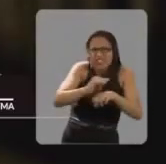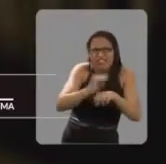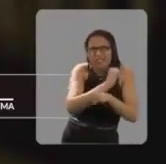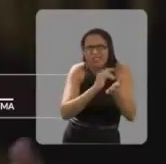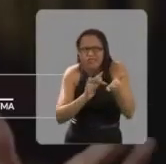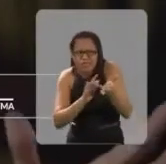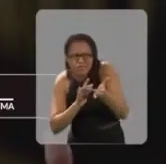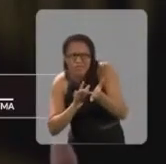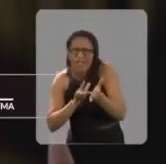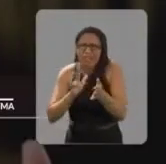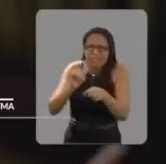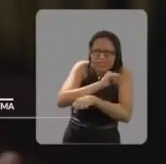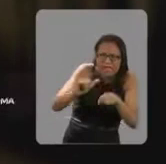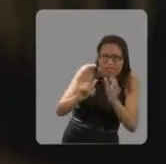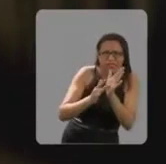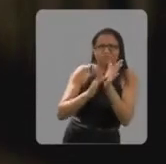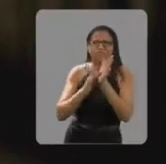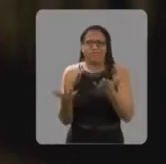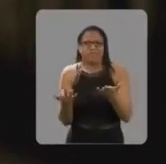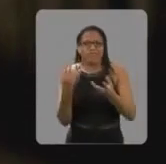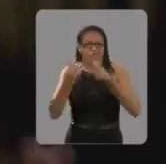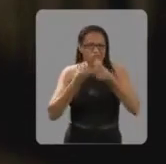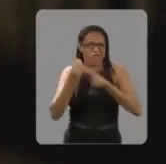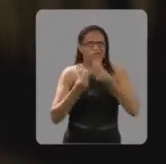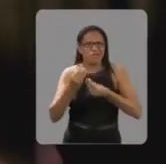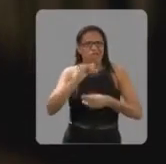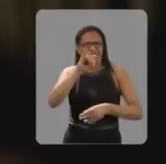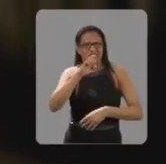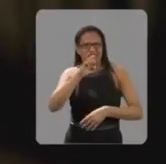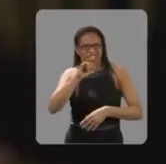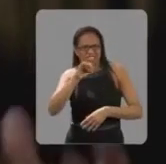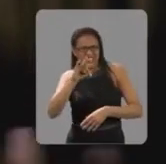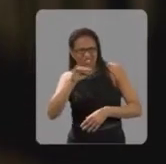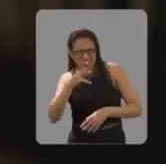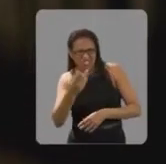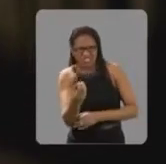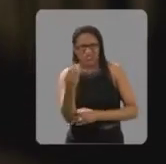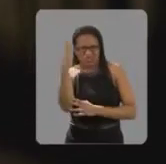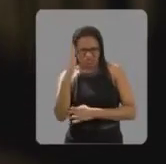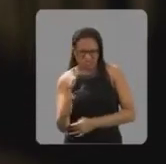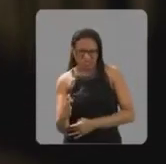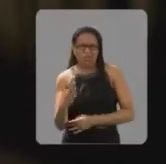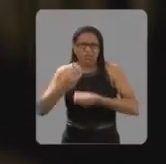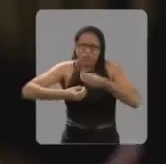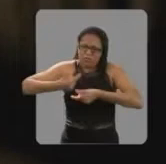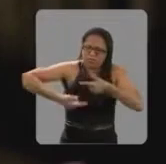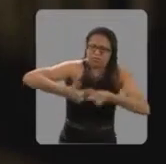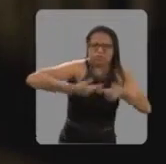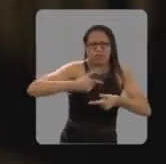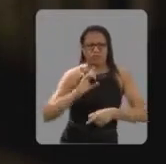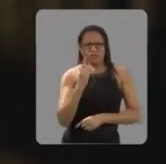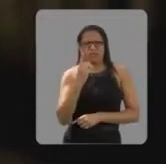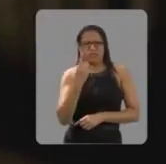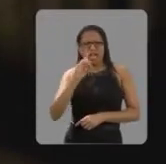brasileiro, tanto ele é celebrado como uma possibilidade do brasileiro de enfrentar diversidades, se virando de